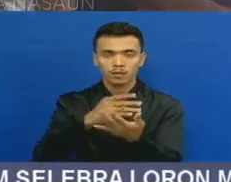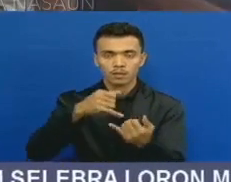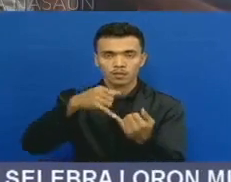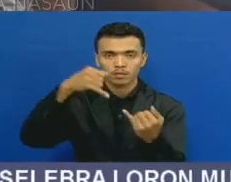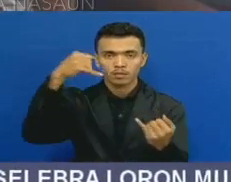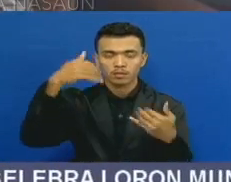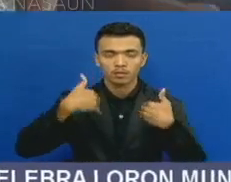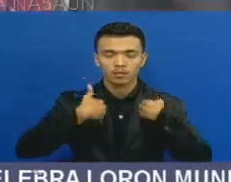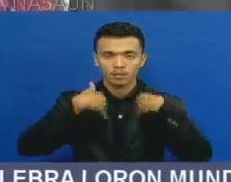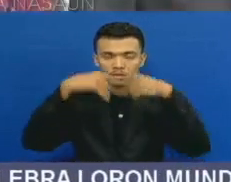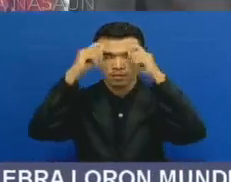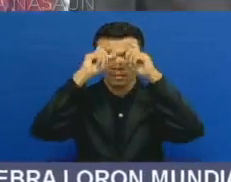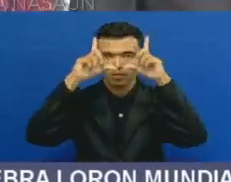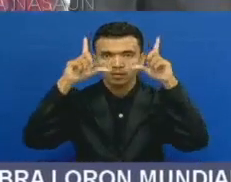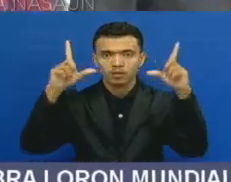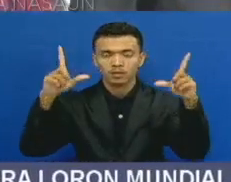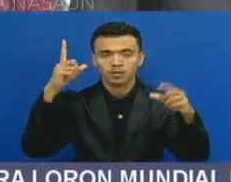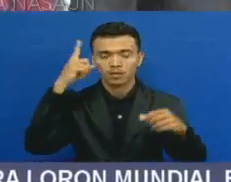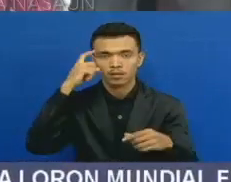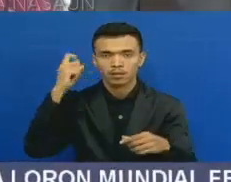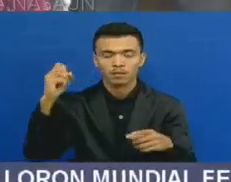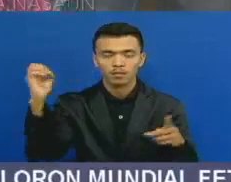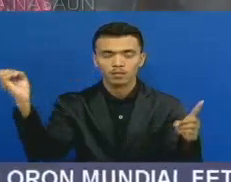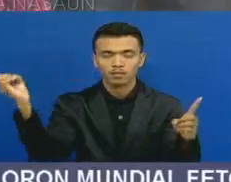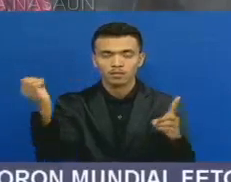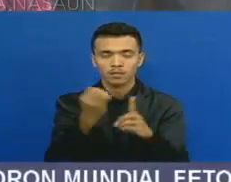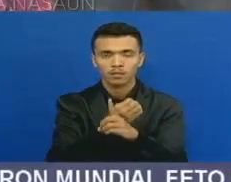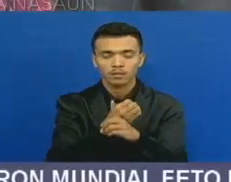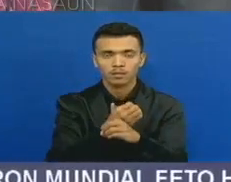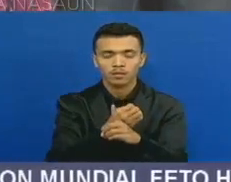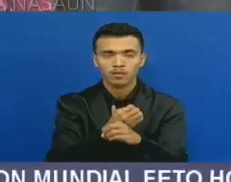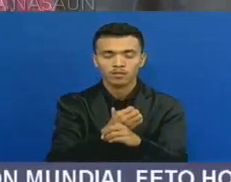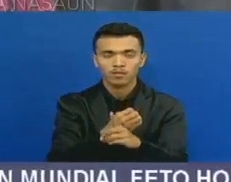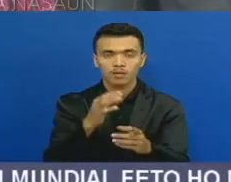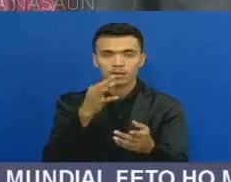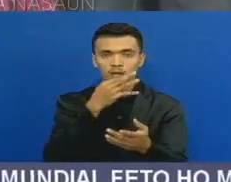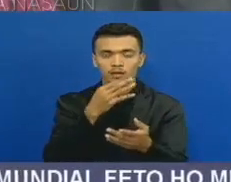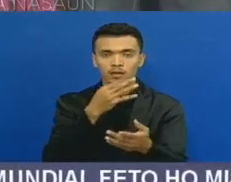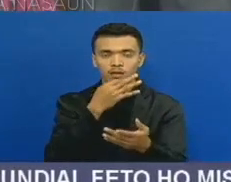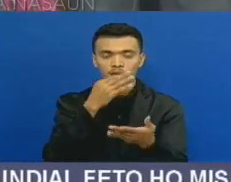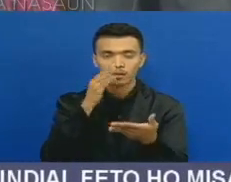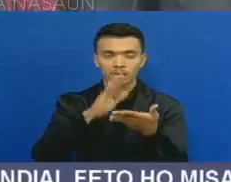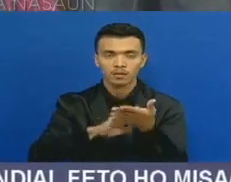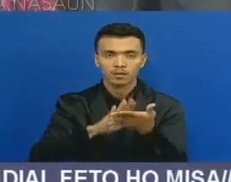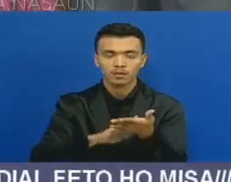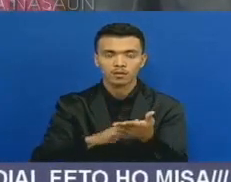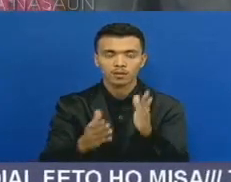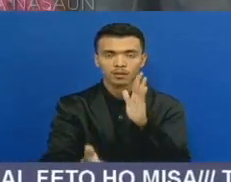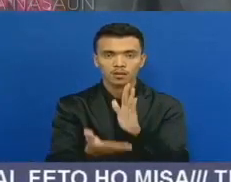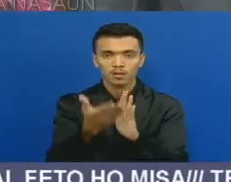Timor-Leste. Tamba objetivo merenda escolar né a tua